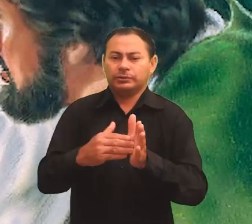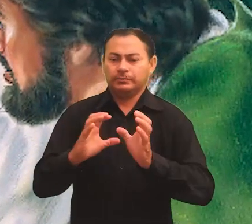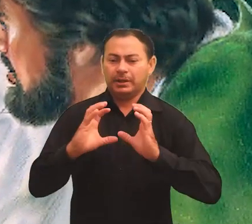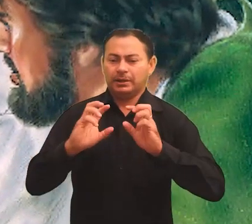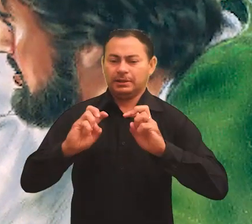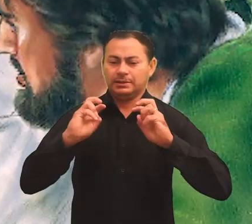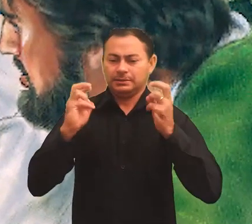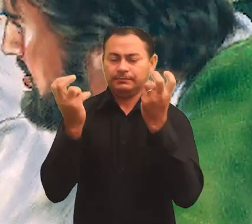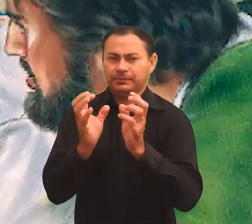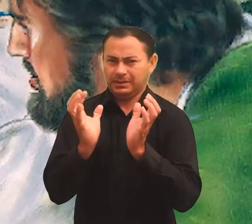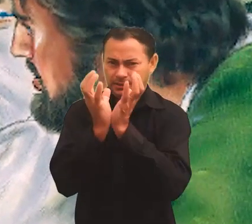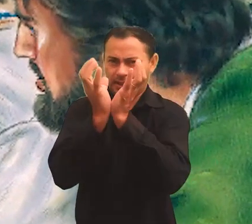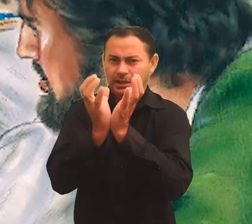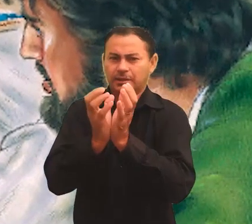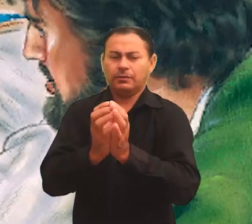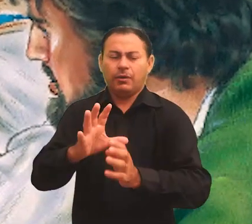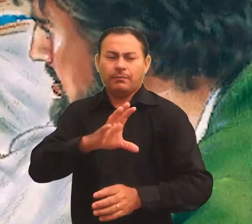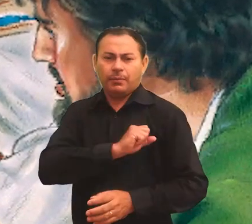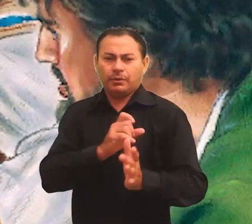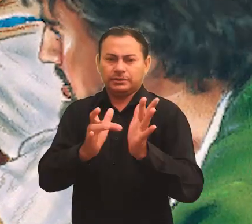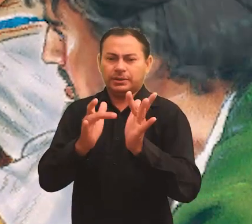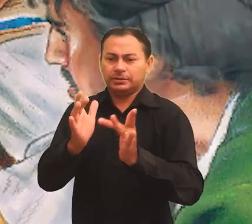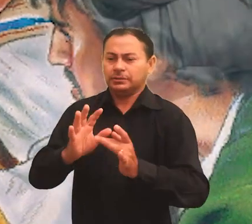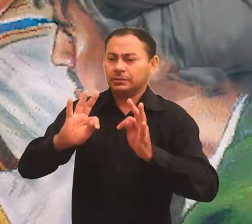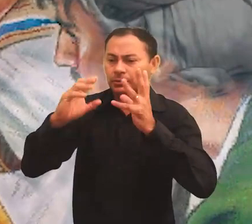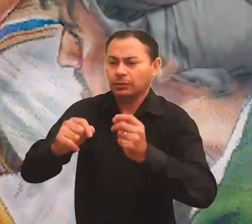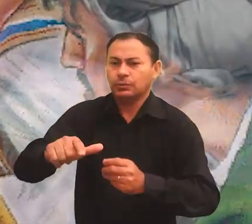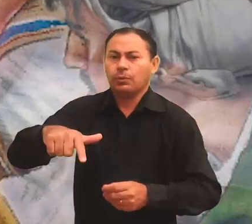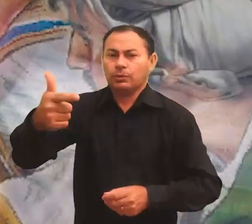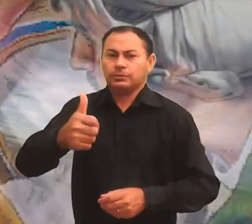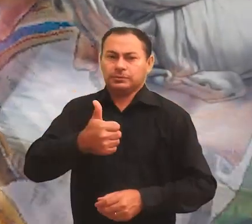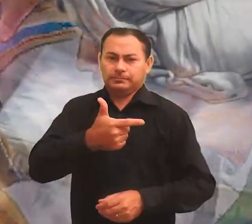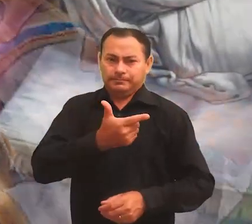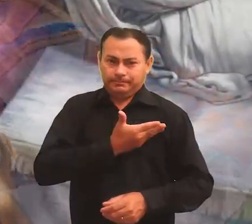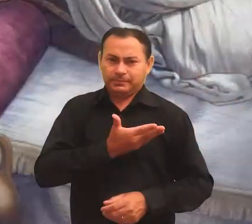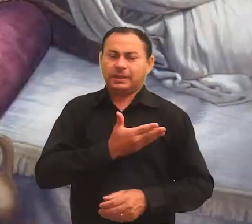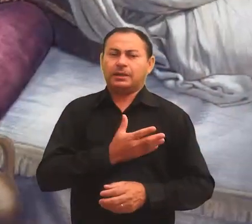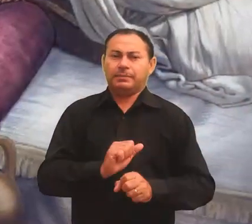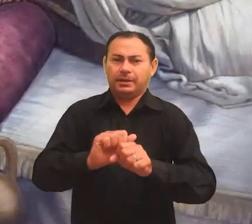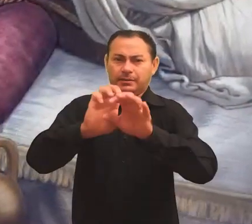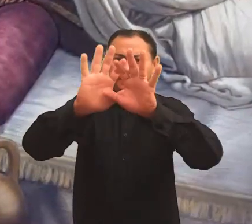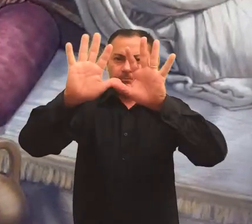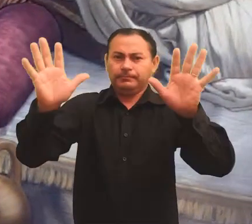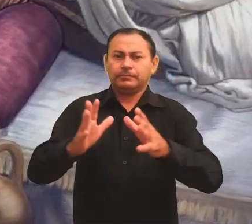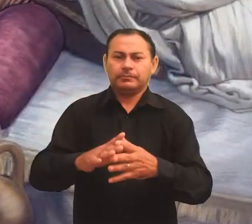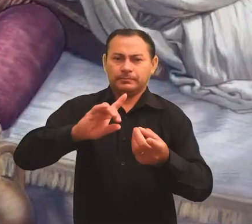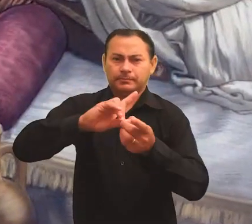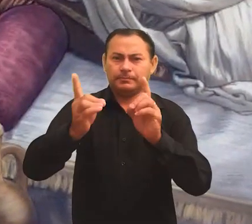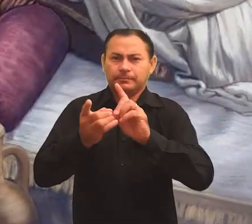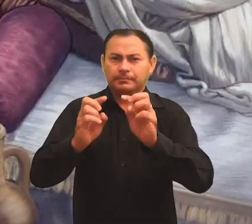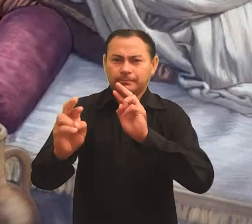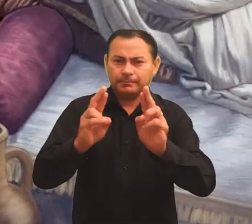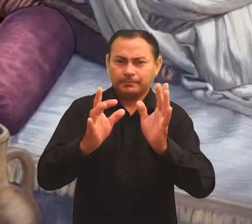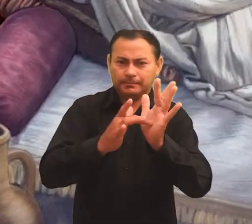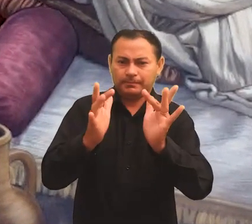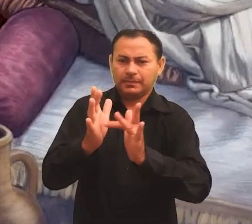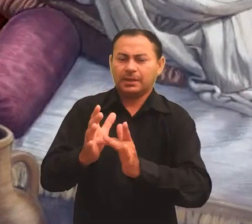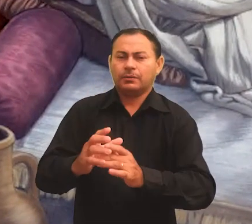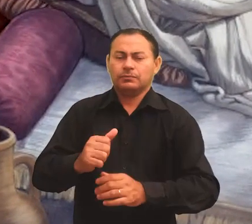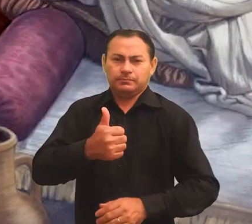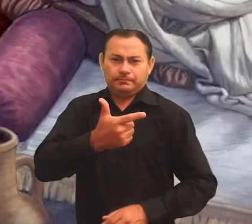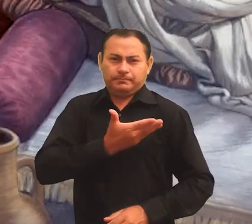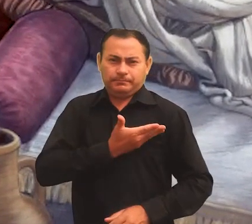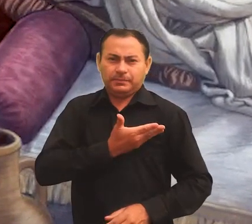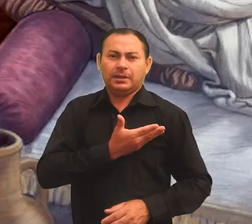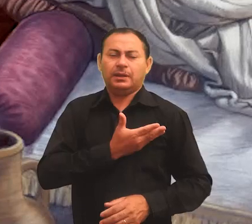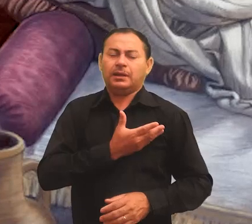amor de Jesus pelo apóstolo João e por todos os outros apóstolos era evidente. A dinâmica do relacionamento de Jesus com